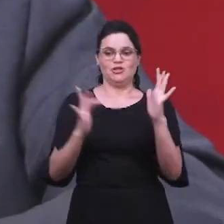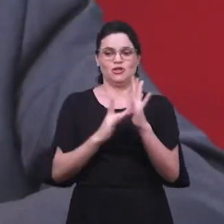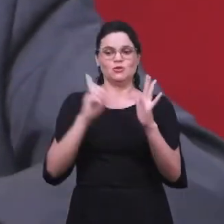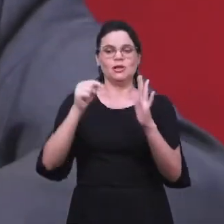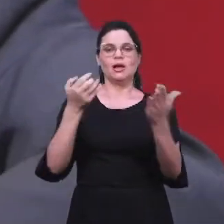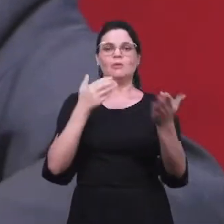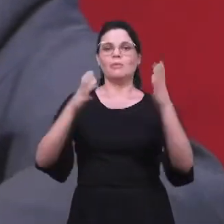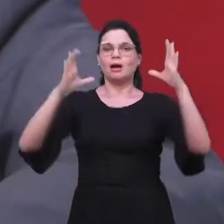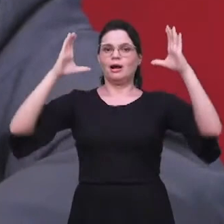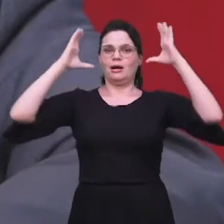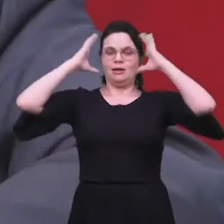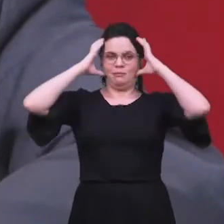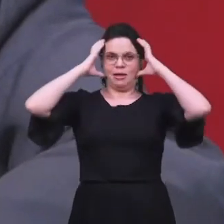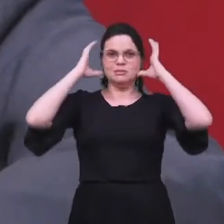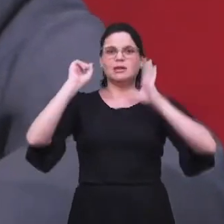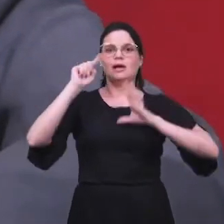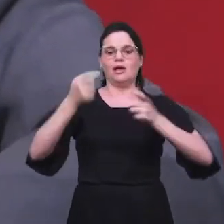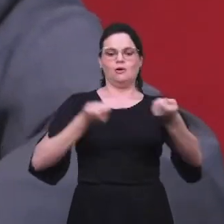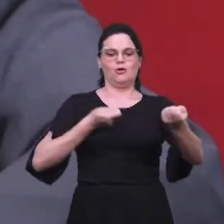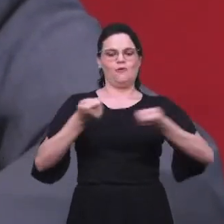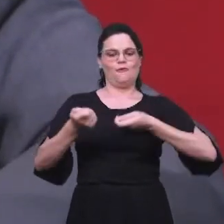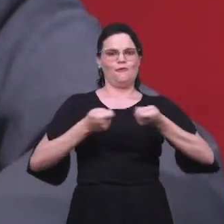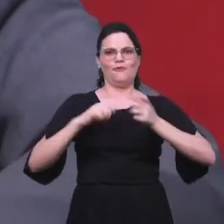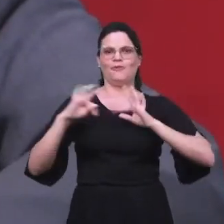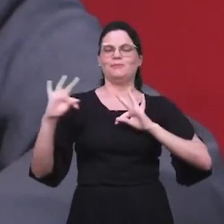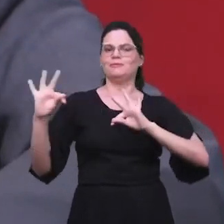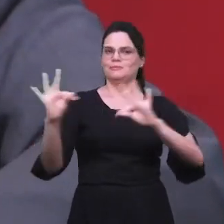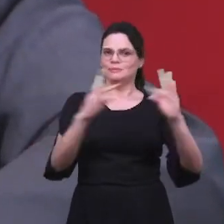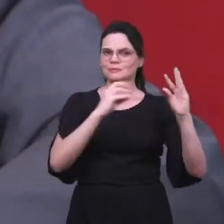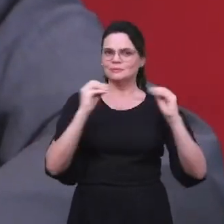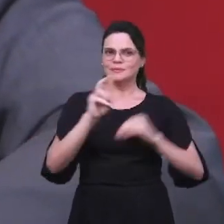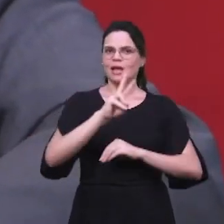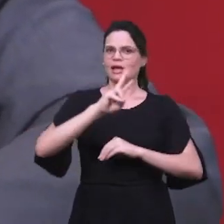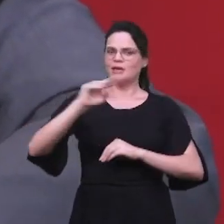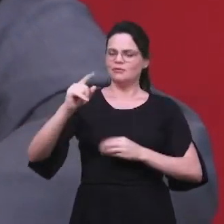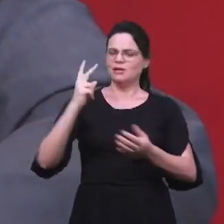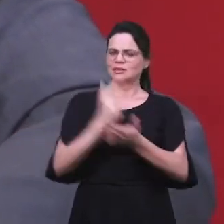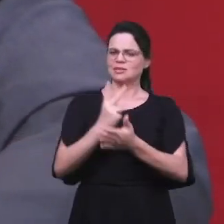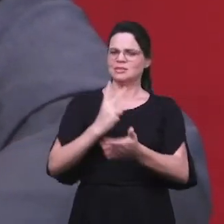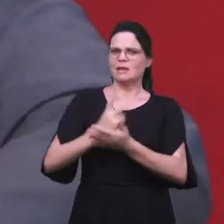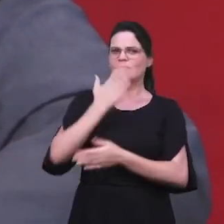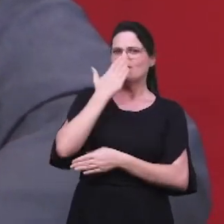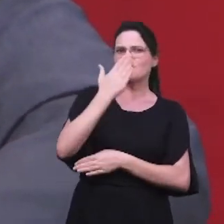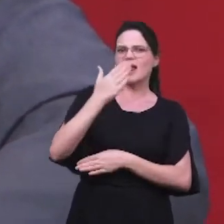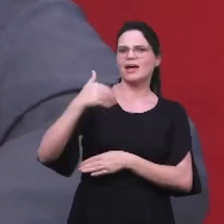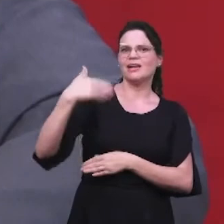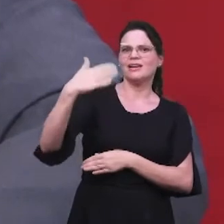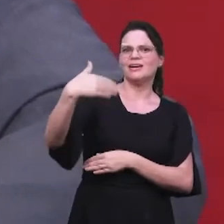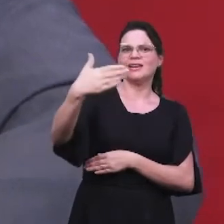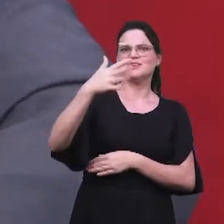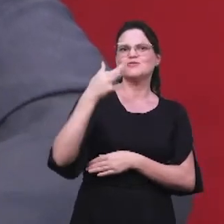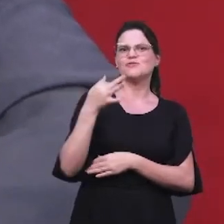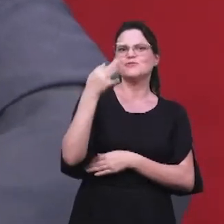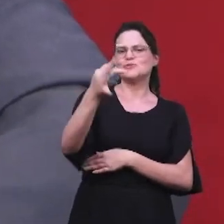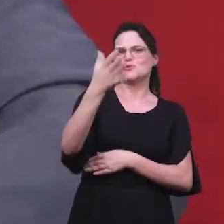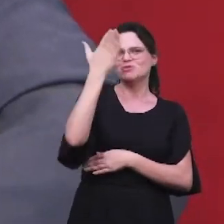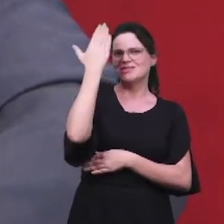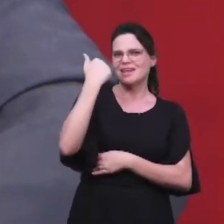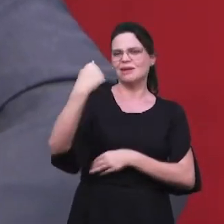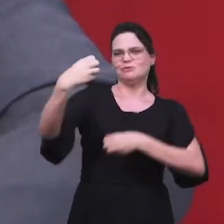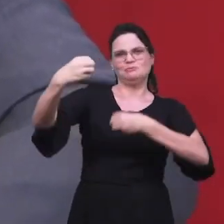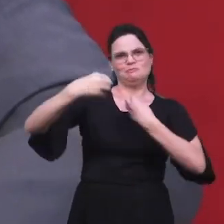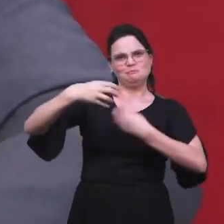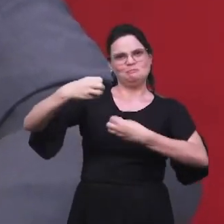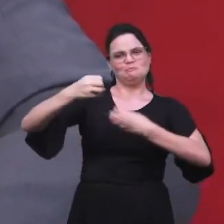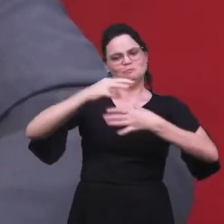para a igreja como cabeça, ele é o Senhor da igreja e ele vai adiante das ovelhas, dirigindo a